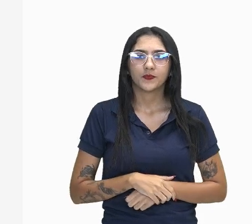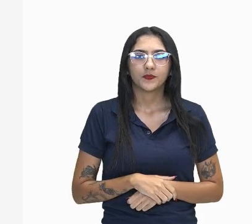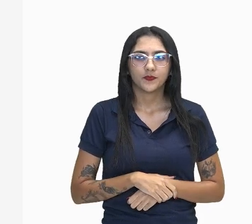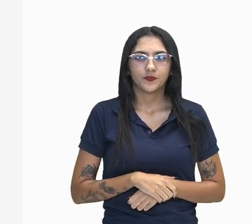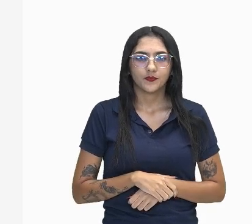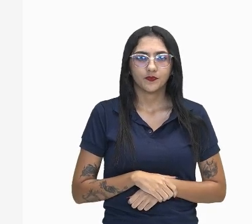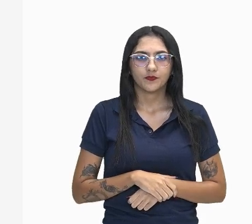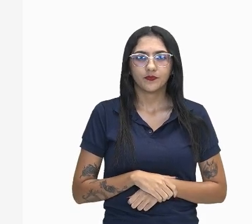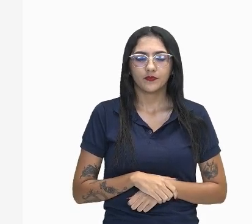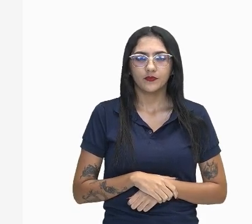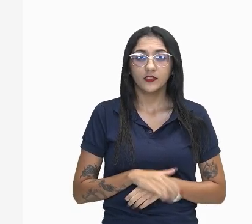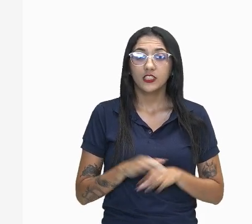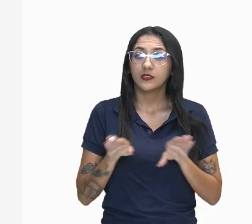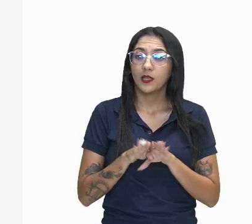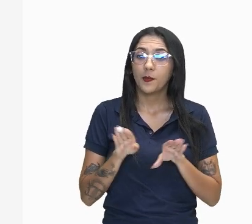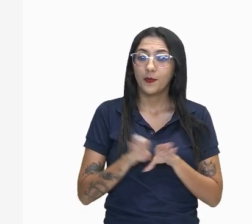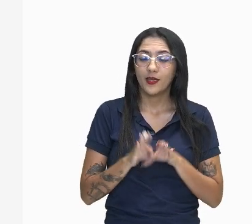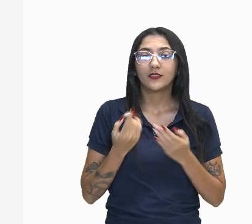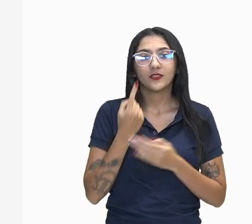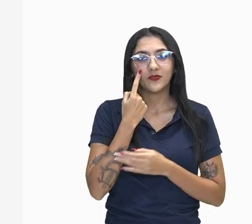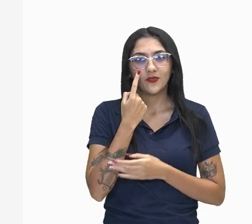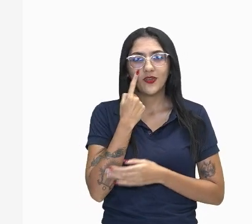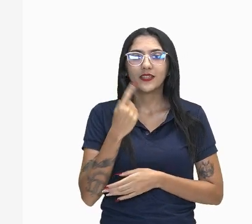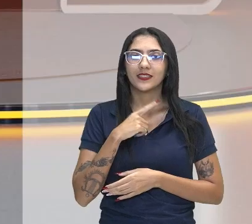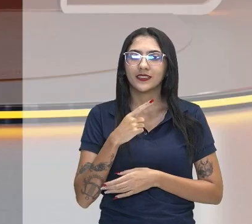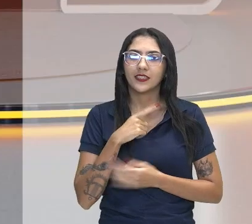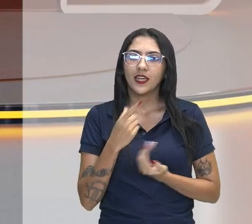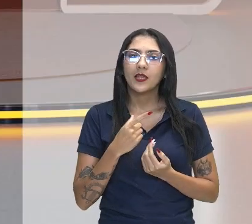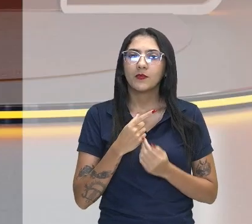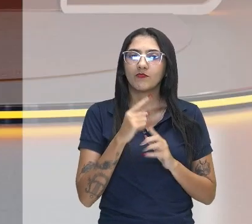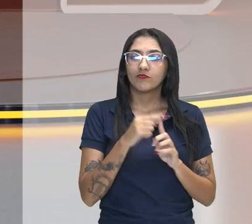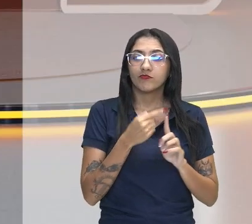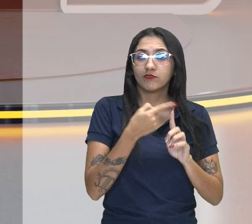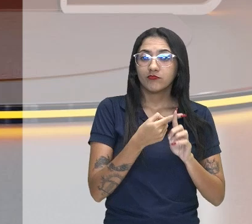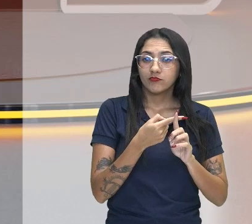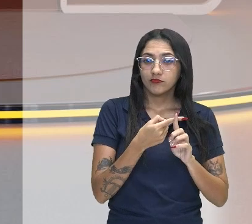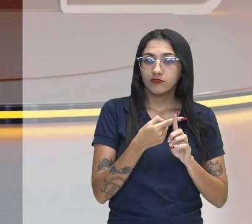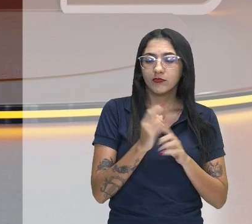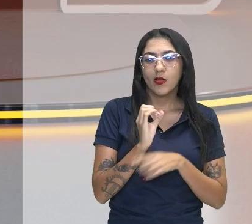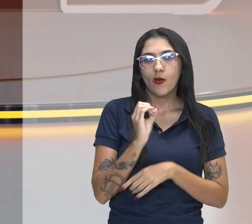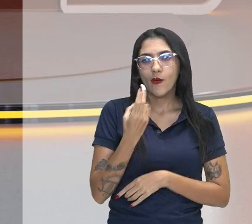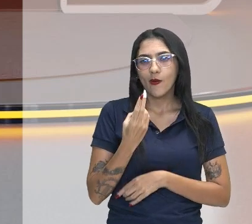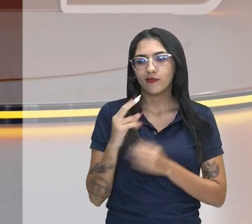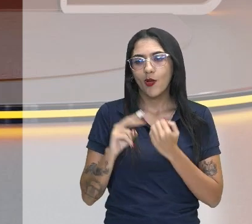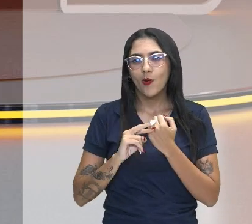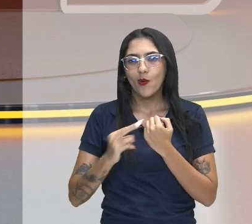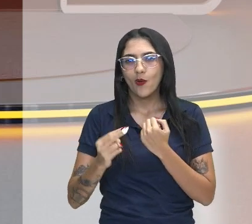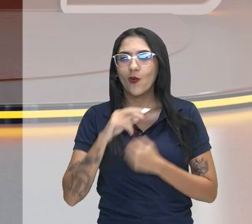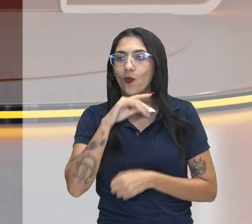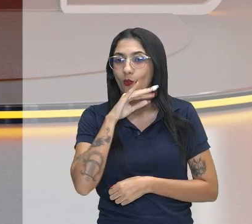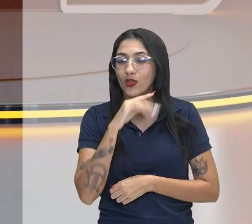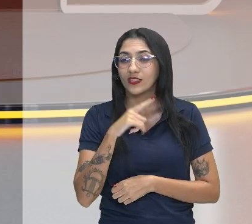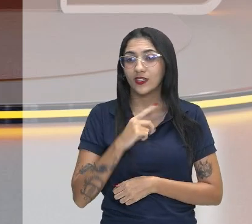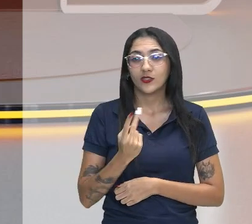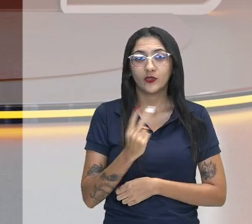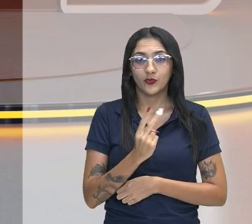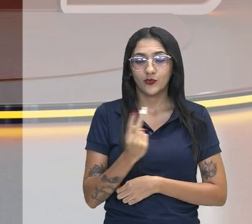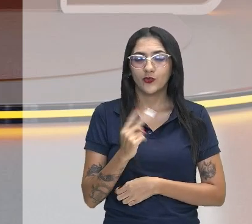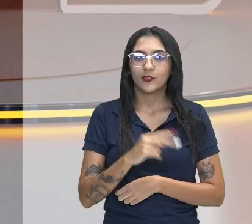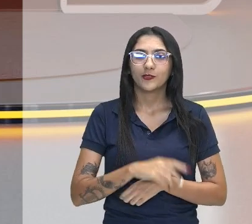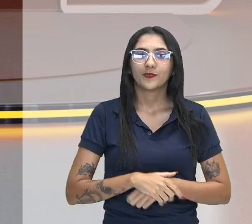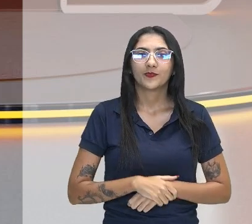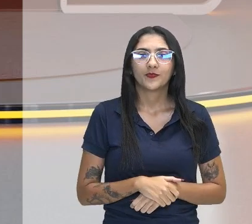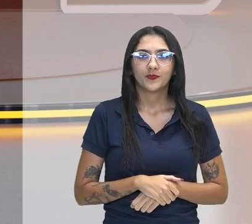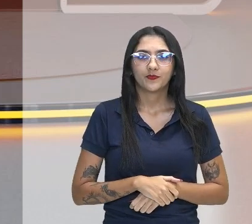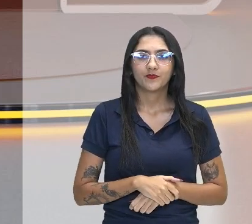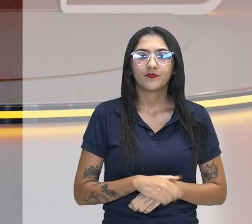também teremos as vantagens e as desvantagens da agricultura intensiva, tá?